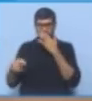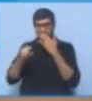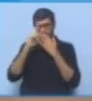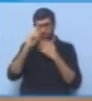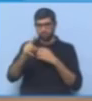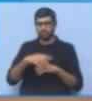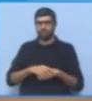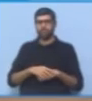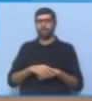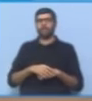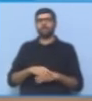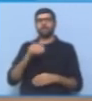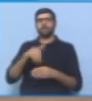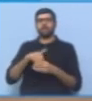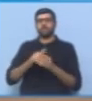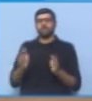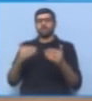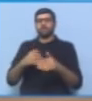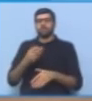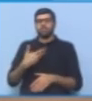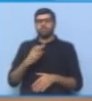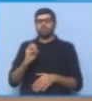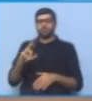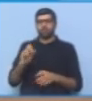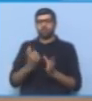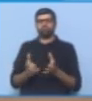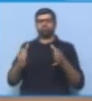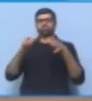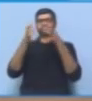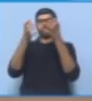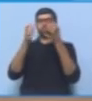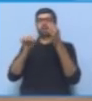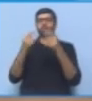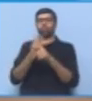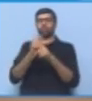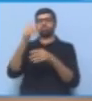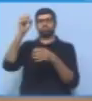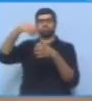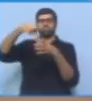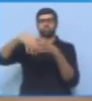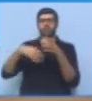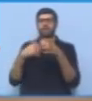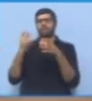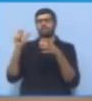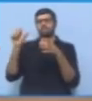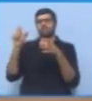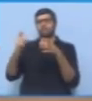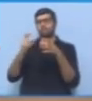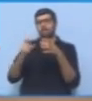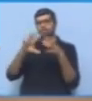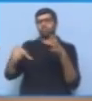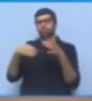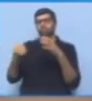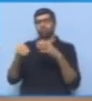e então dentro da caixa de Pandora, que é um jarro, estão várias coisas, males para o mundo. E ela, na